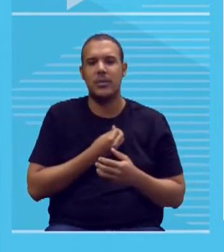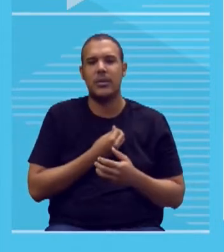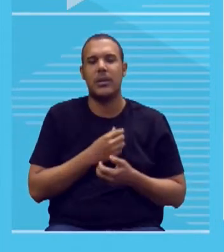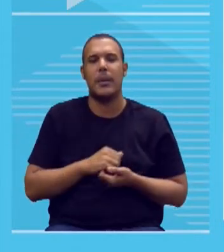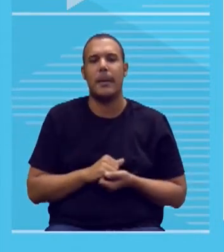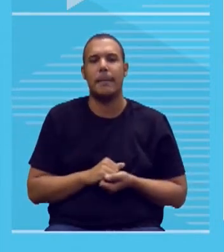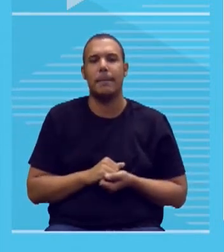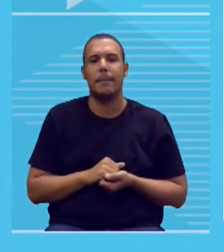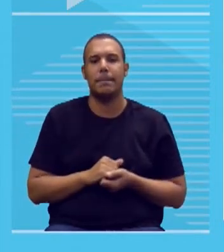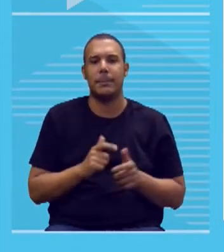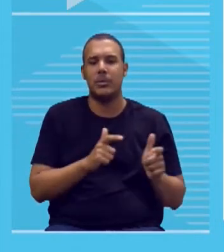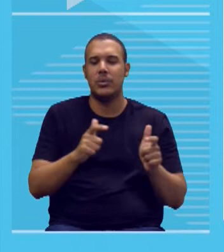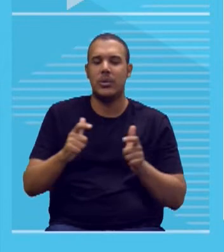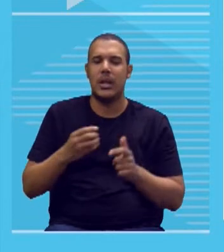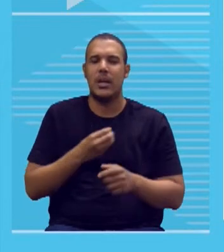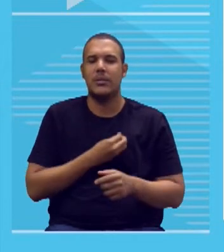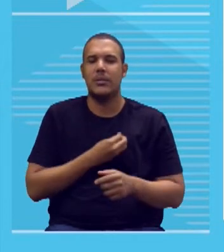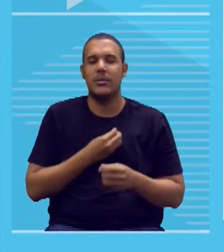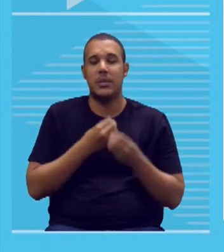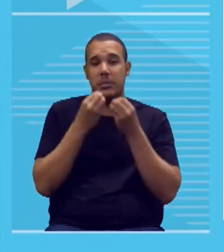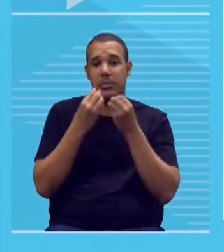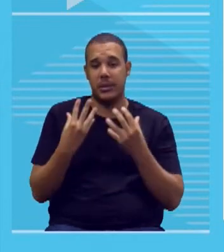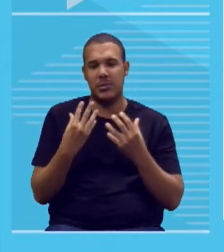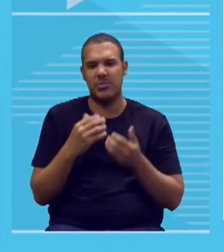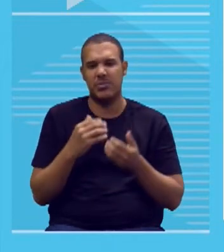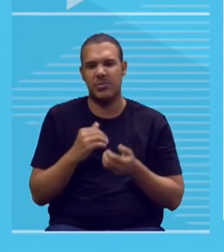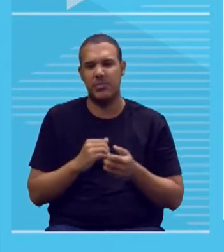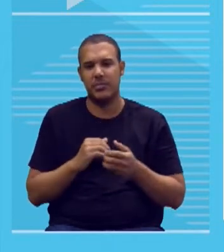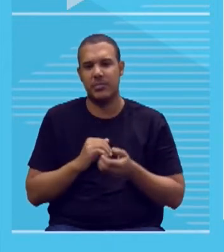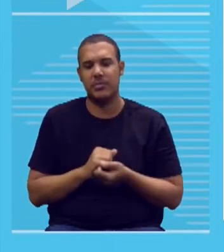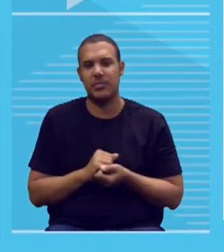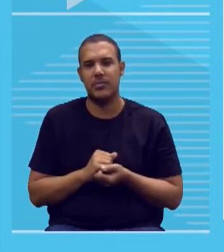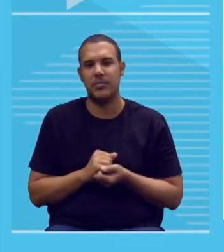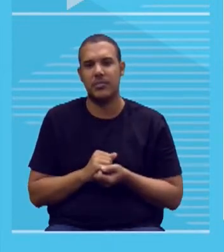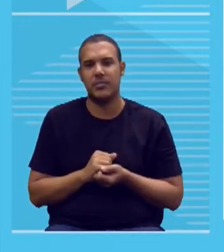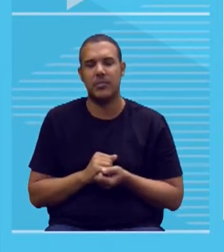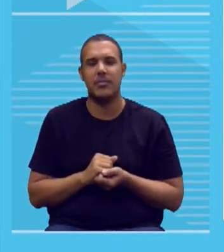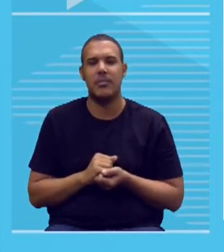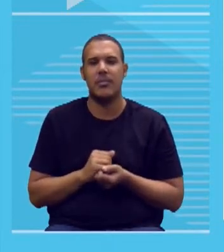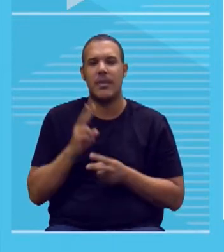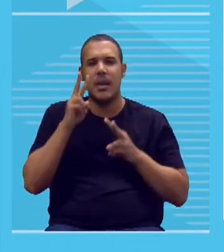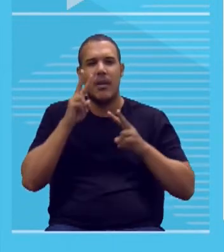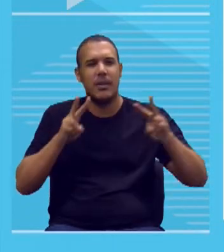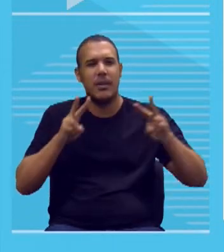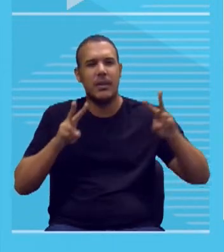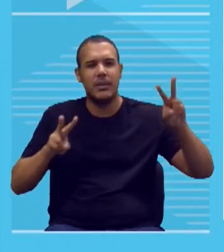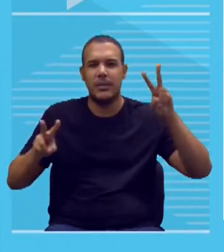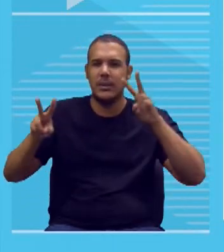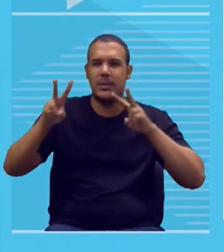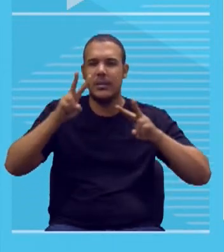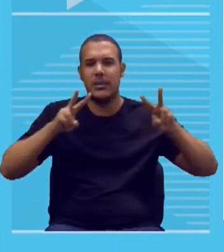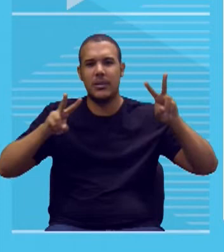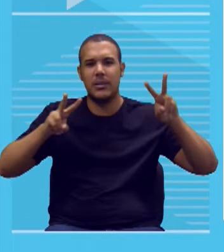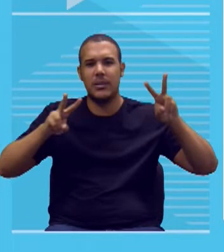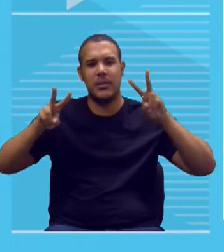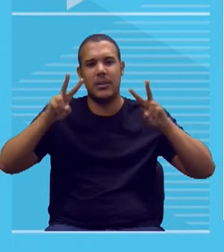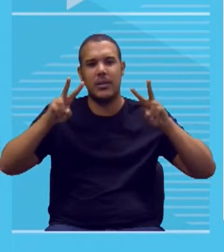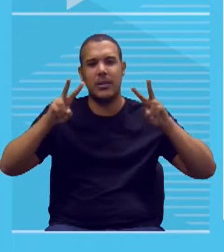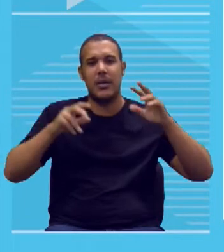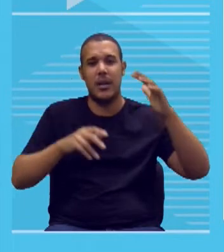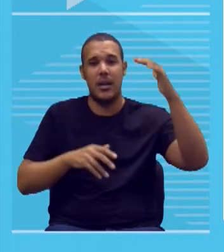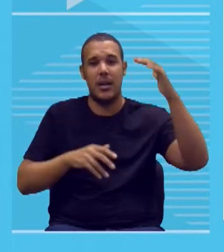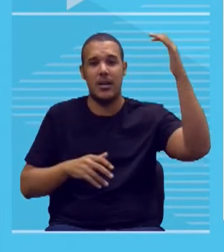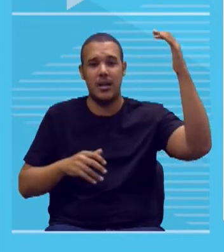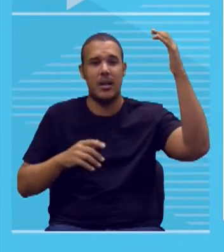boa num determinado local E aí quando elas olhavam levantavam viu